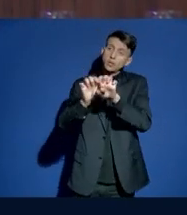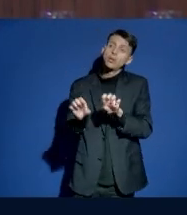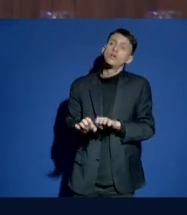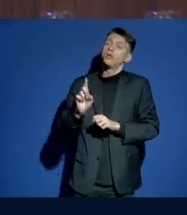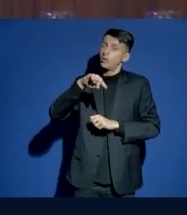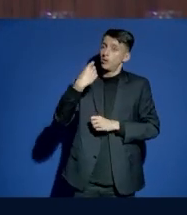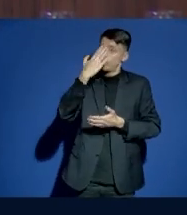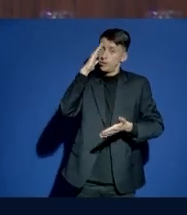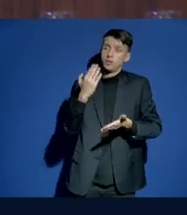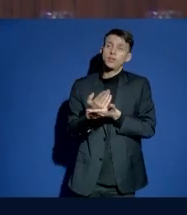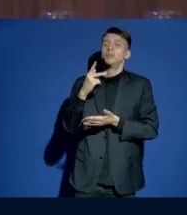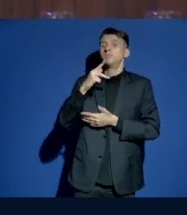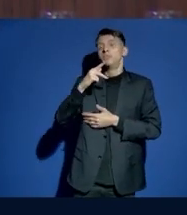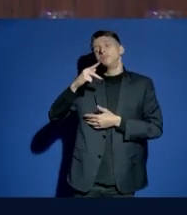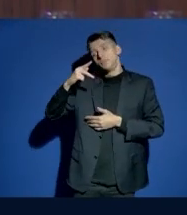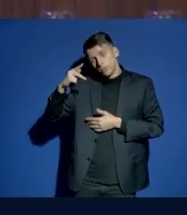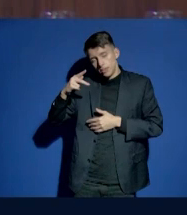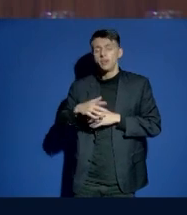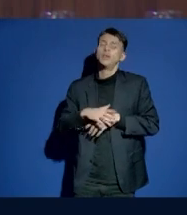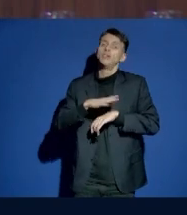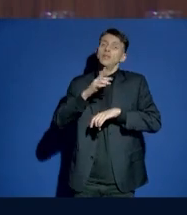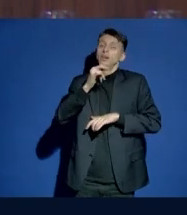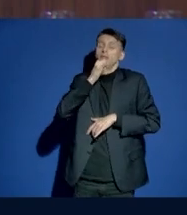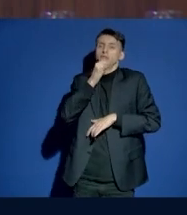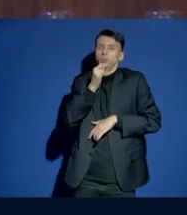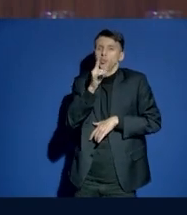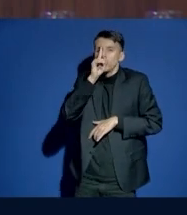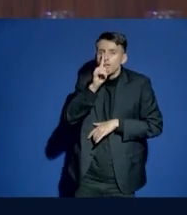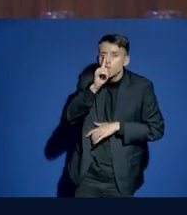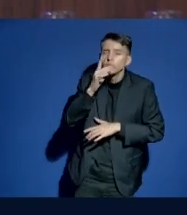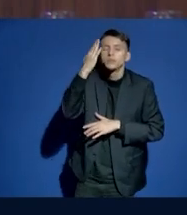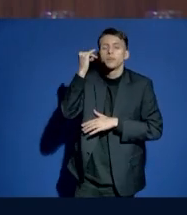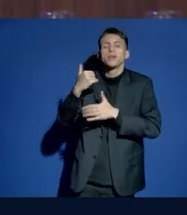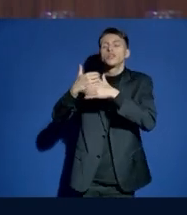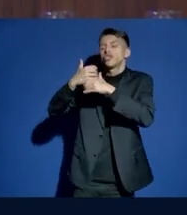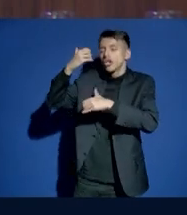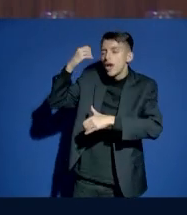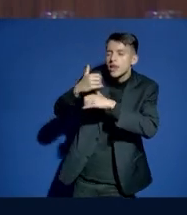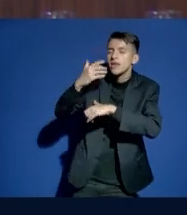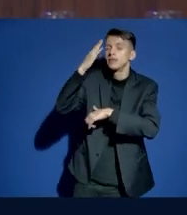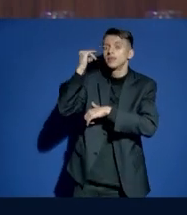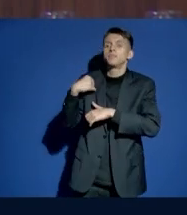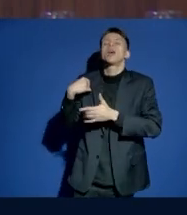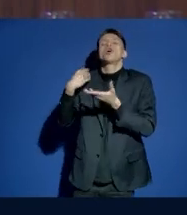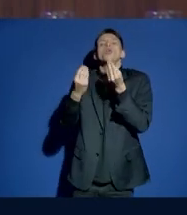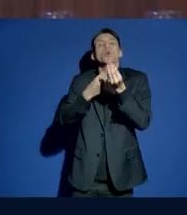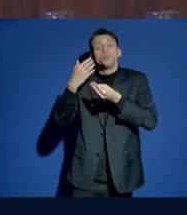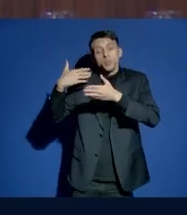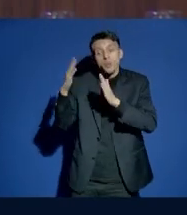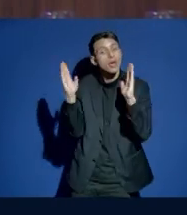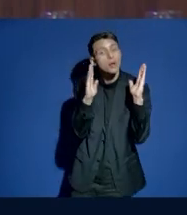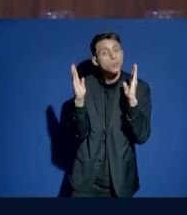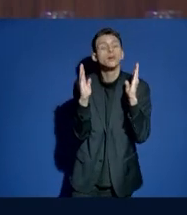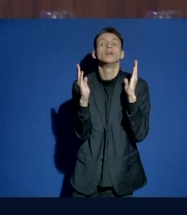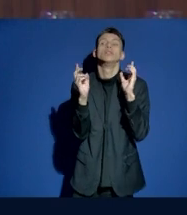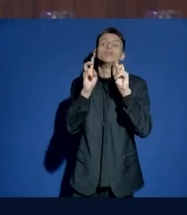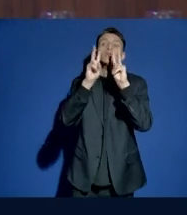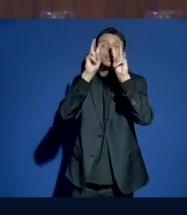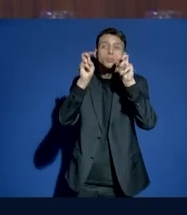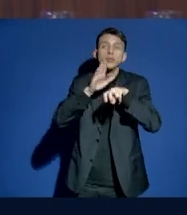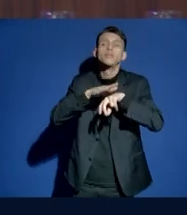apostando muito em ppps para tomar parte do risco de engenharia naquele período pré-compliction no período é de